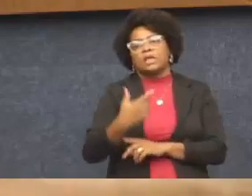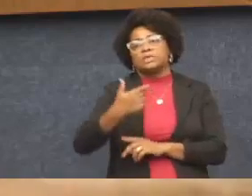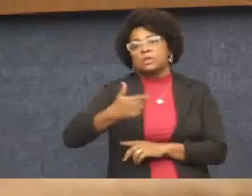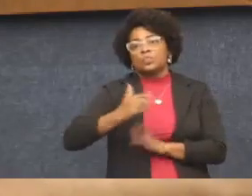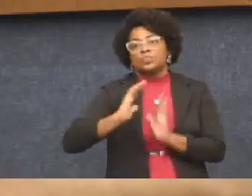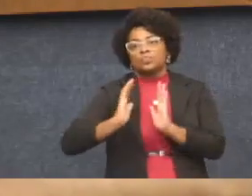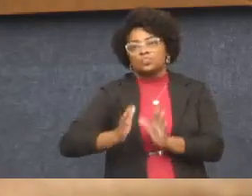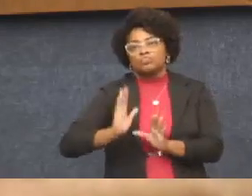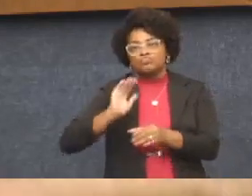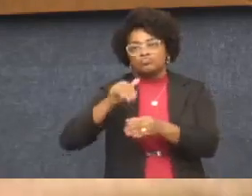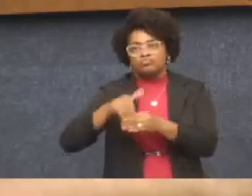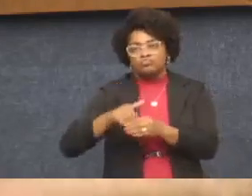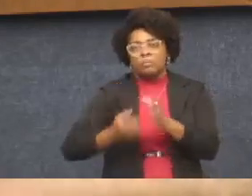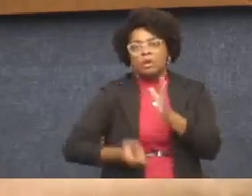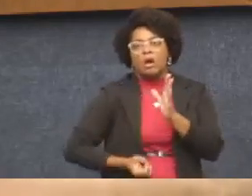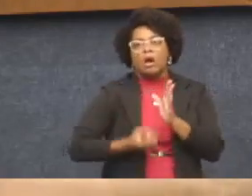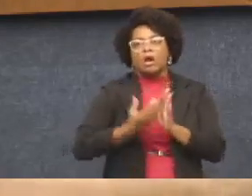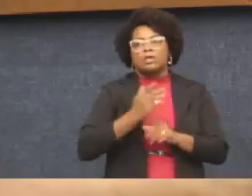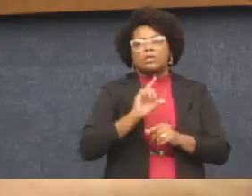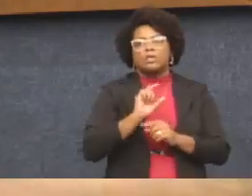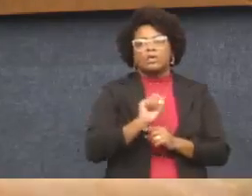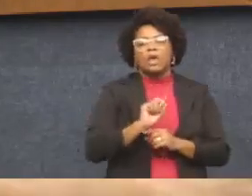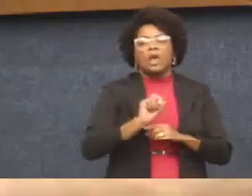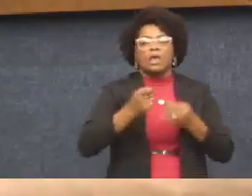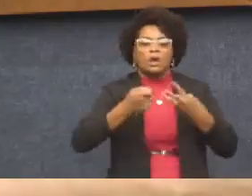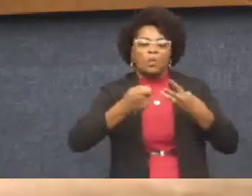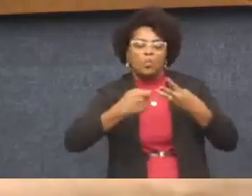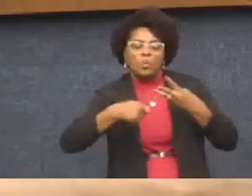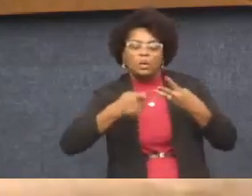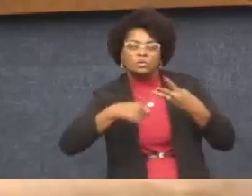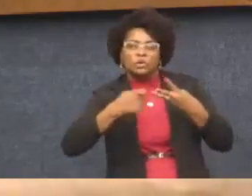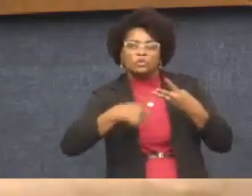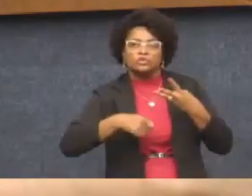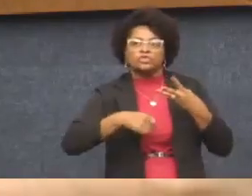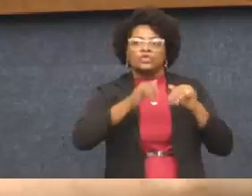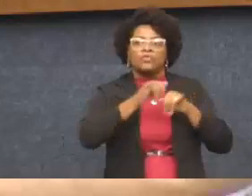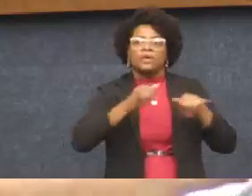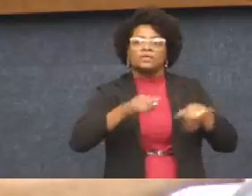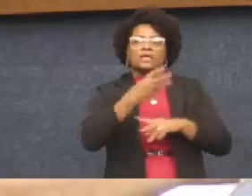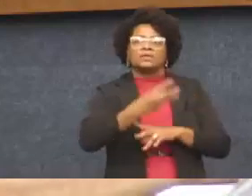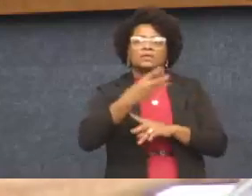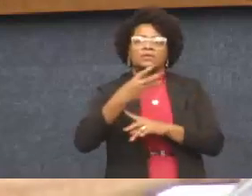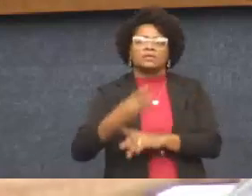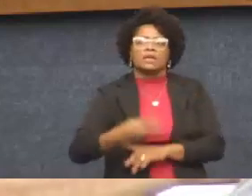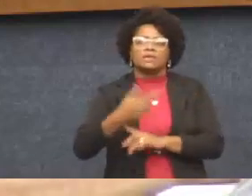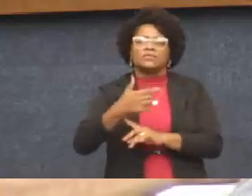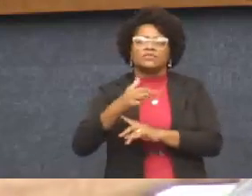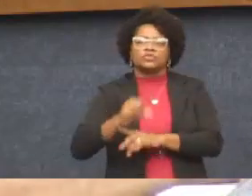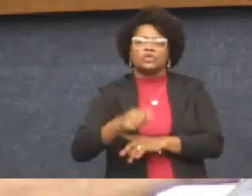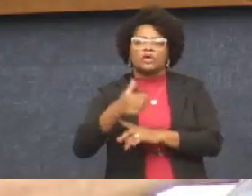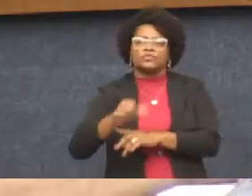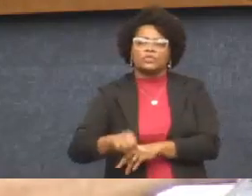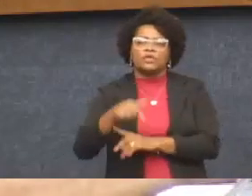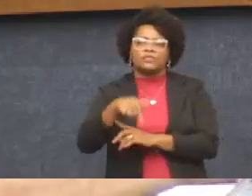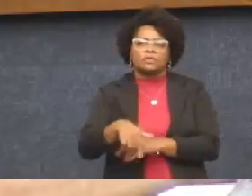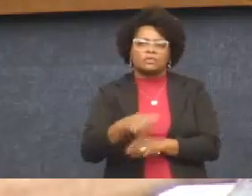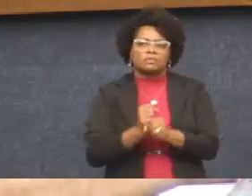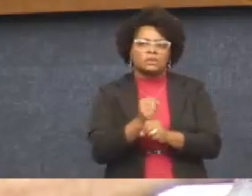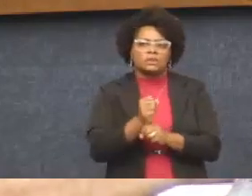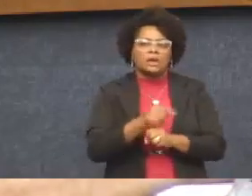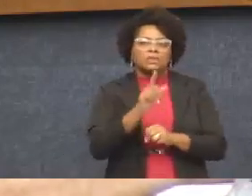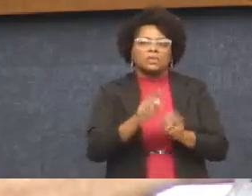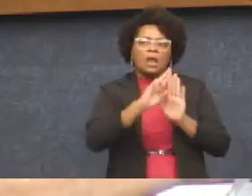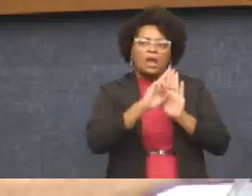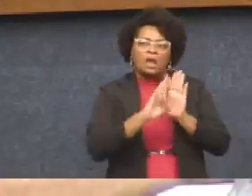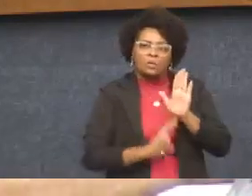turno. Autoria Executivo, mensagem 33 de 29/9/2023, ementa, institui o programa de